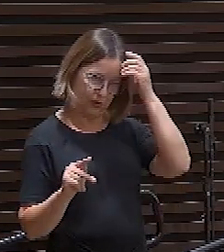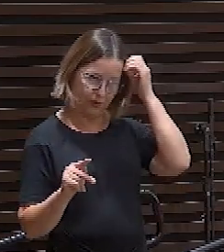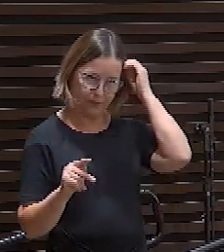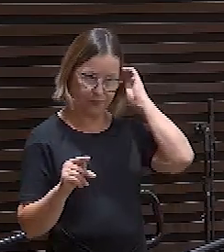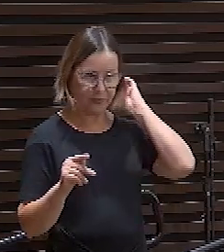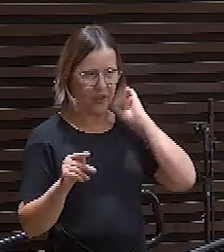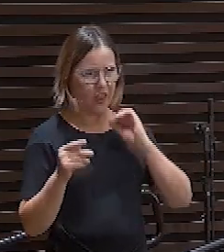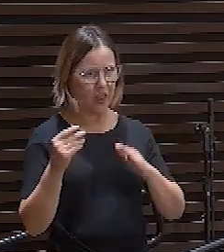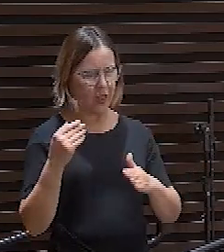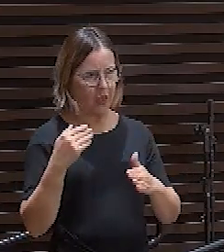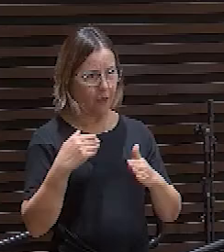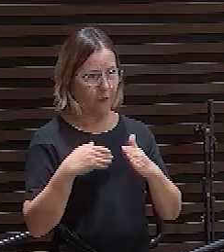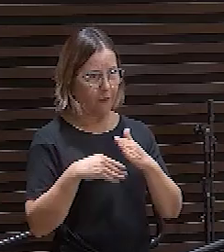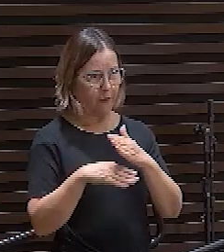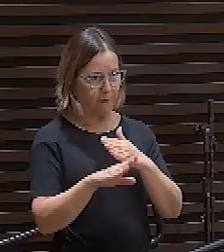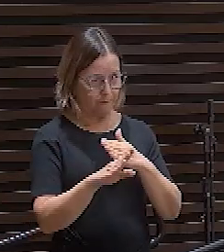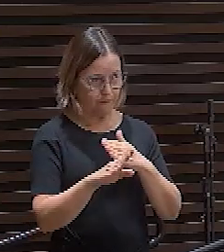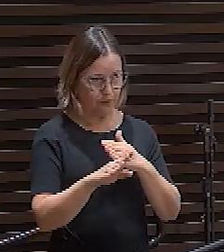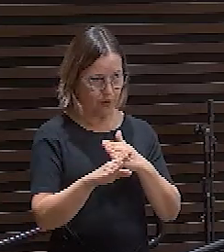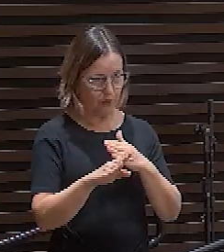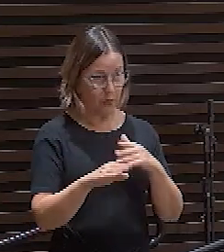os pais trabalhando.